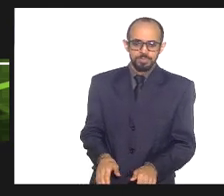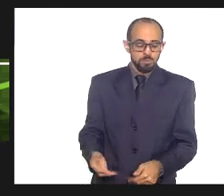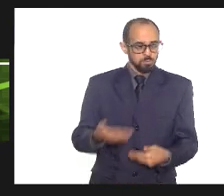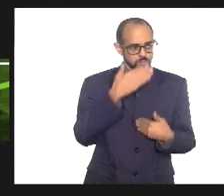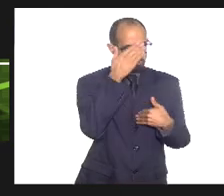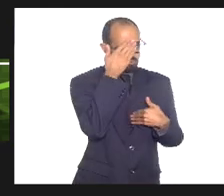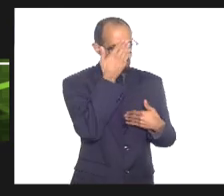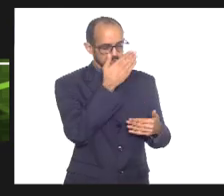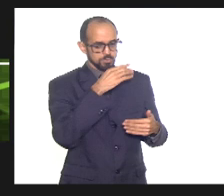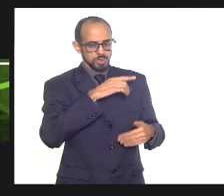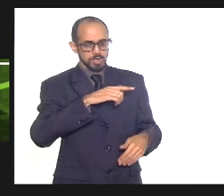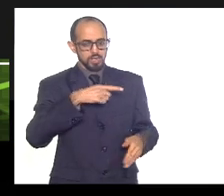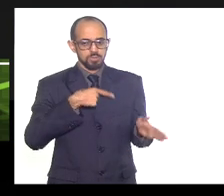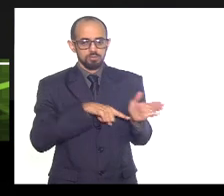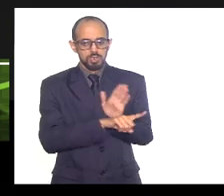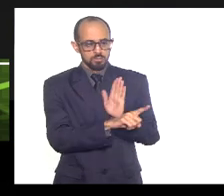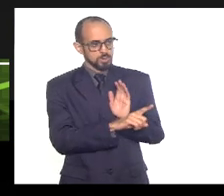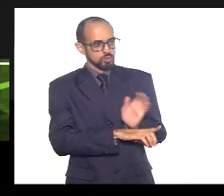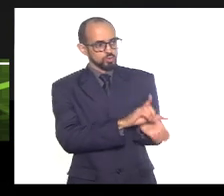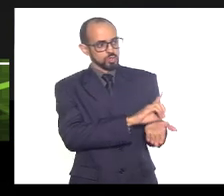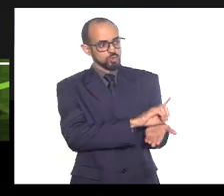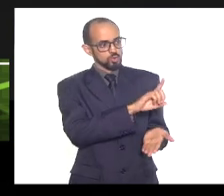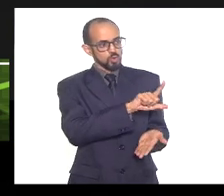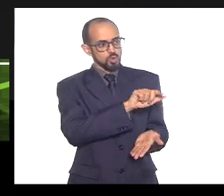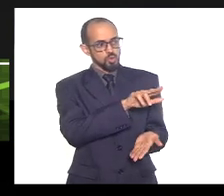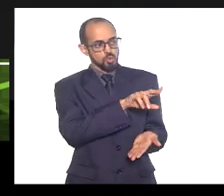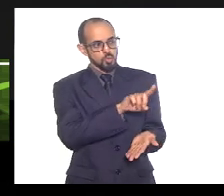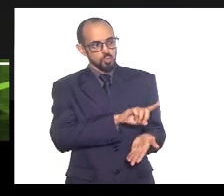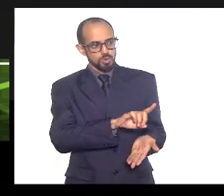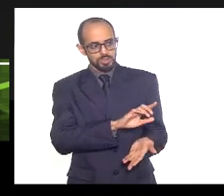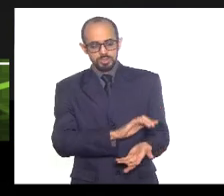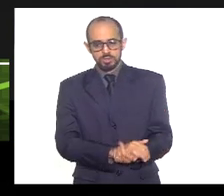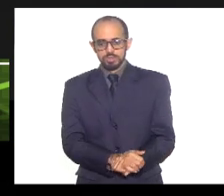Obrigado pela pergunta, doutor Luiz Cláudio.